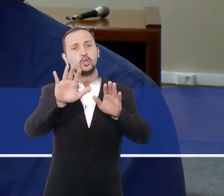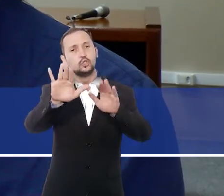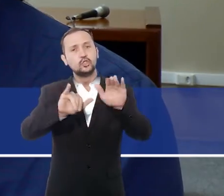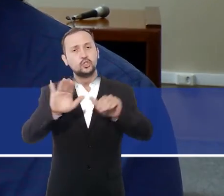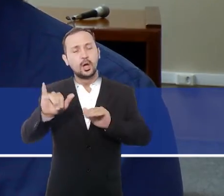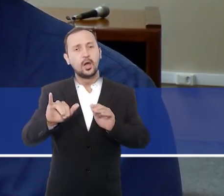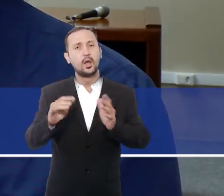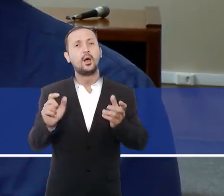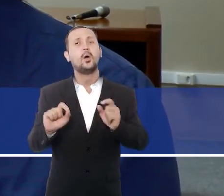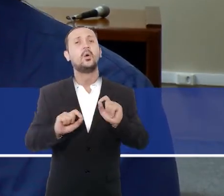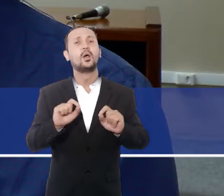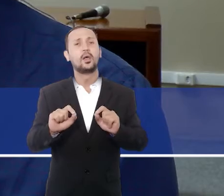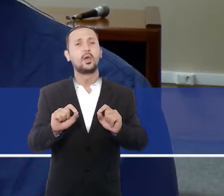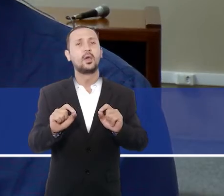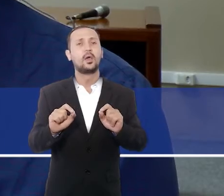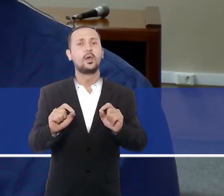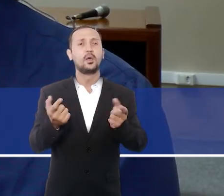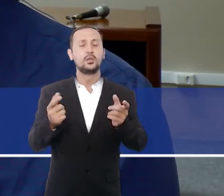é trazer